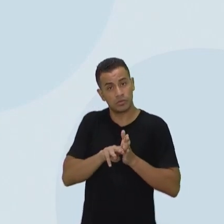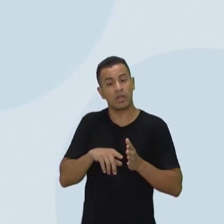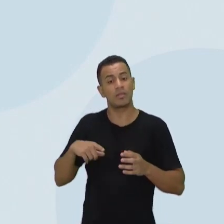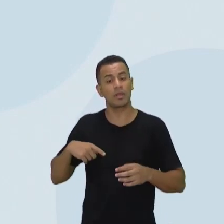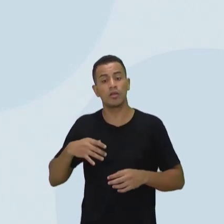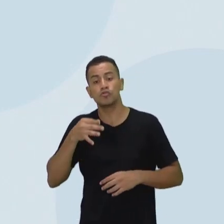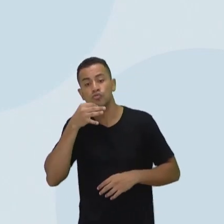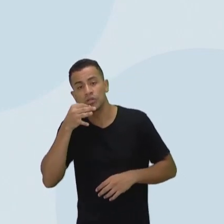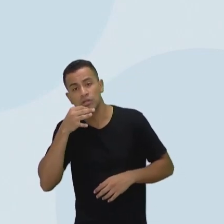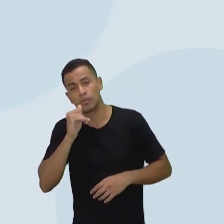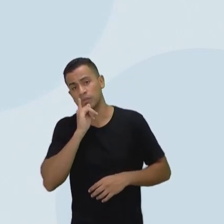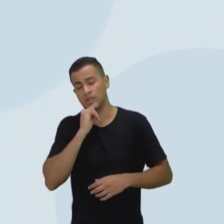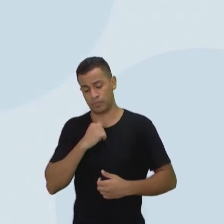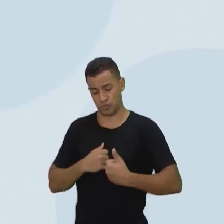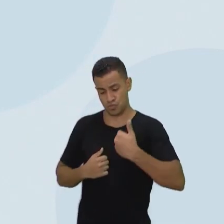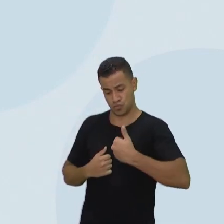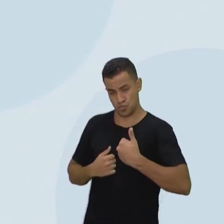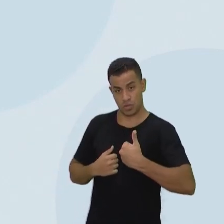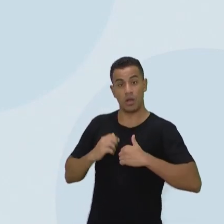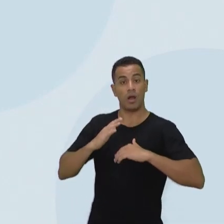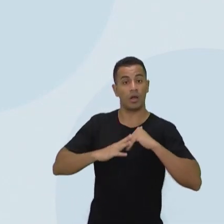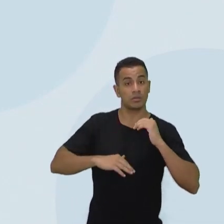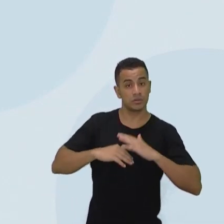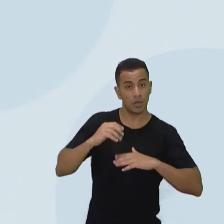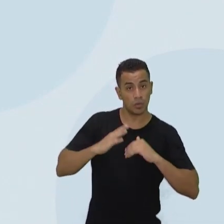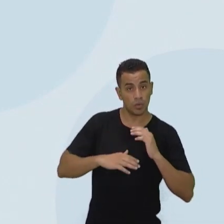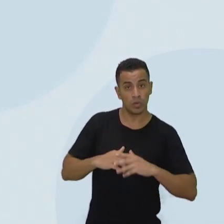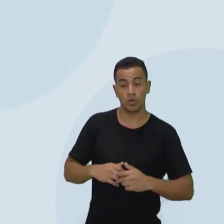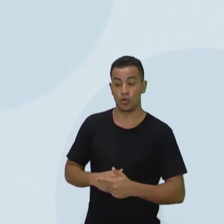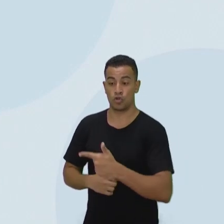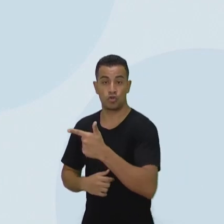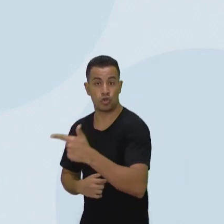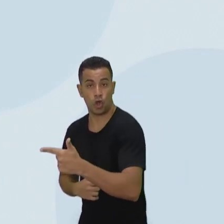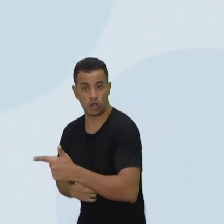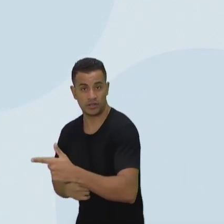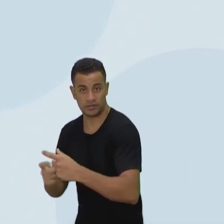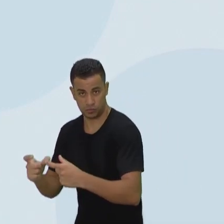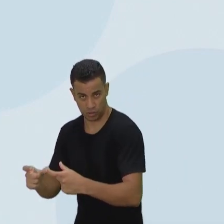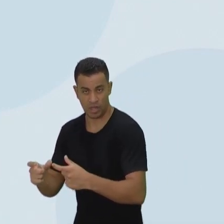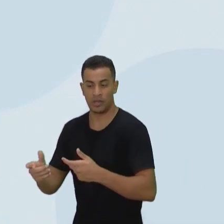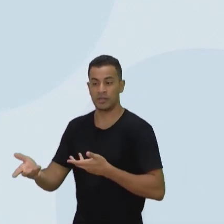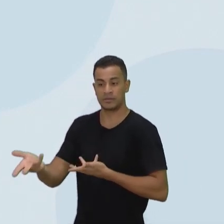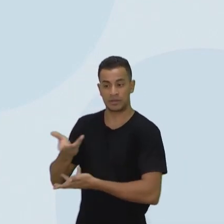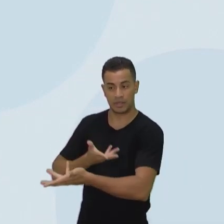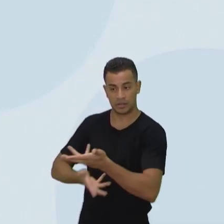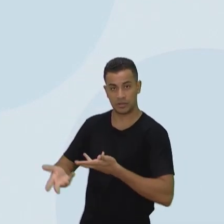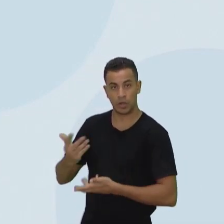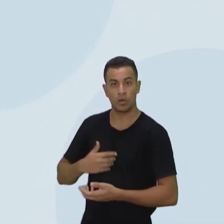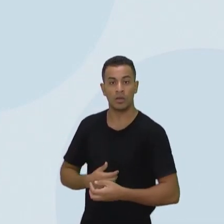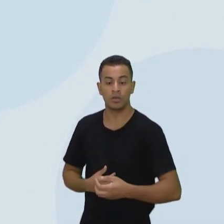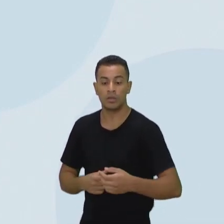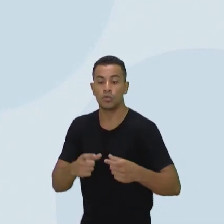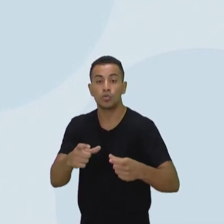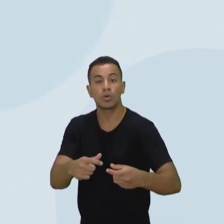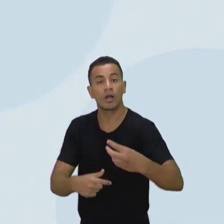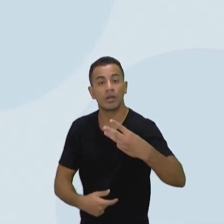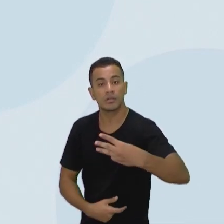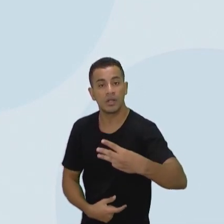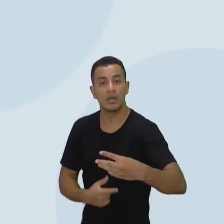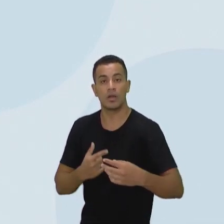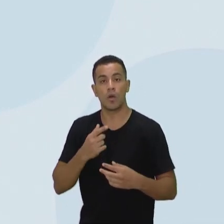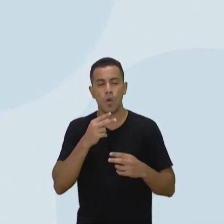Então, estação 1, ação, estação 2, interação, estação 3, observação. Então, o estudante ele vai estar